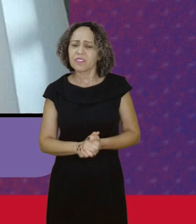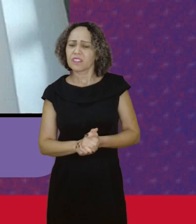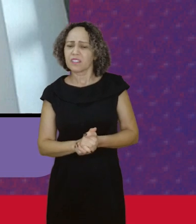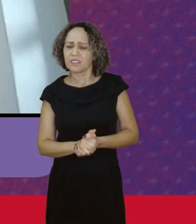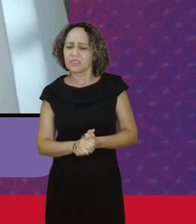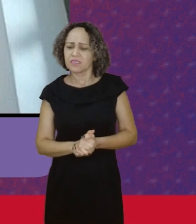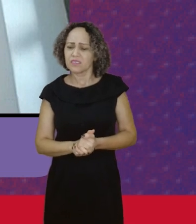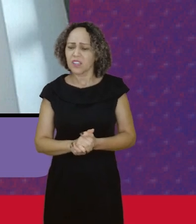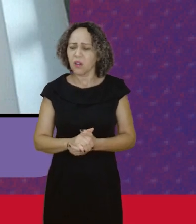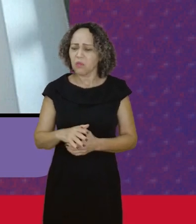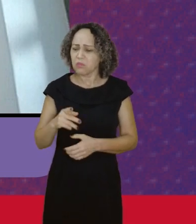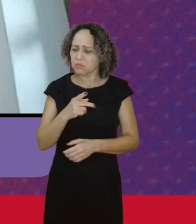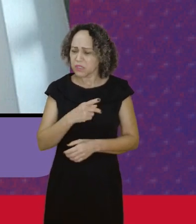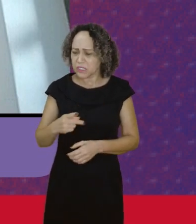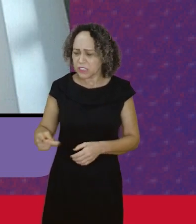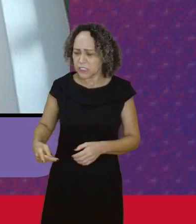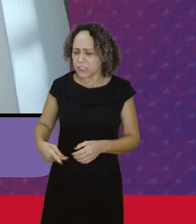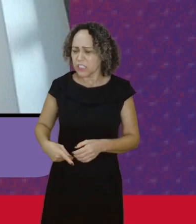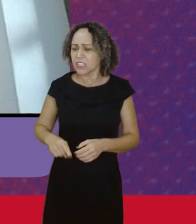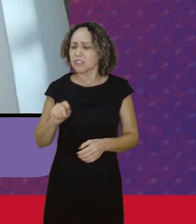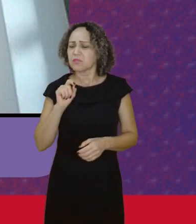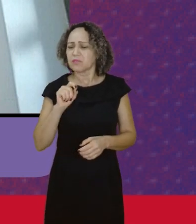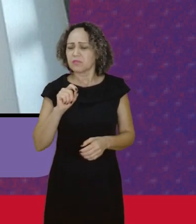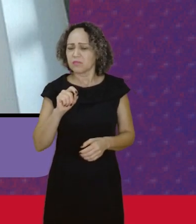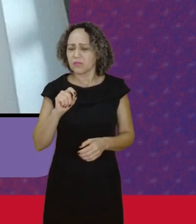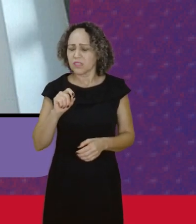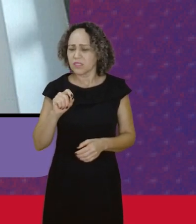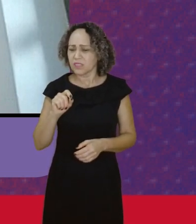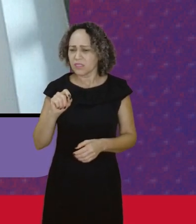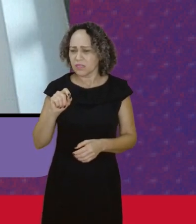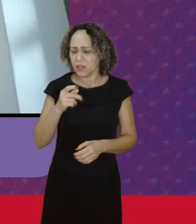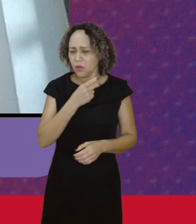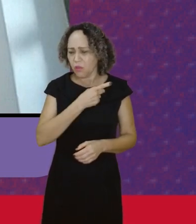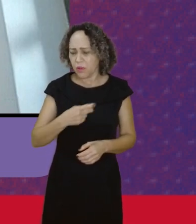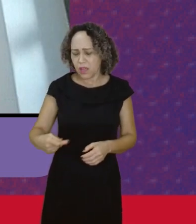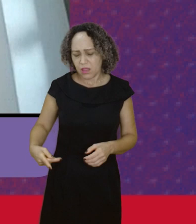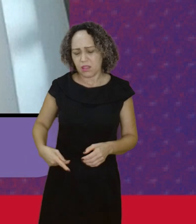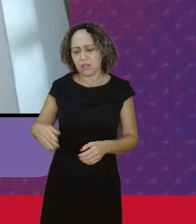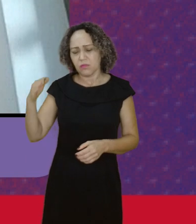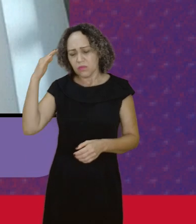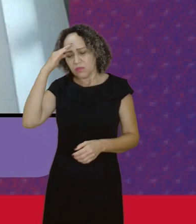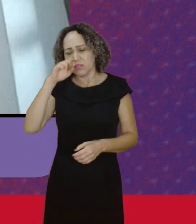da escola e do professor e da professora.